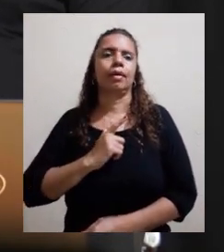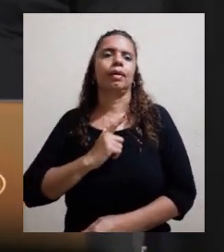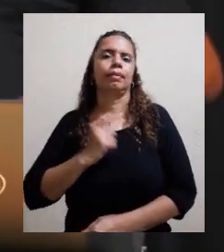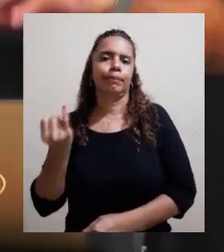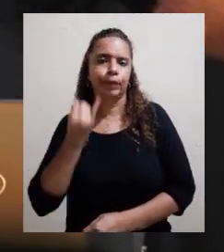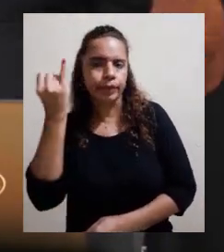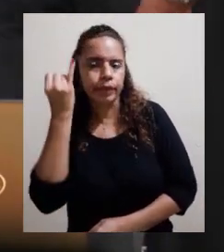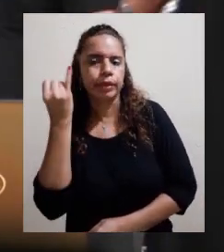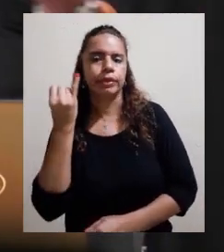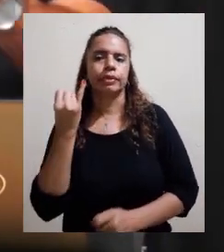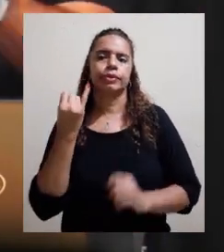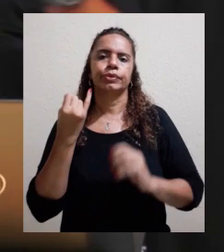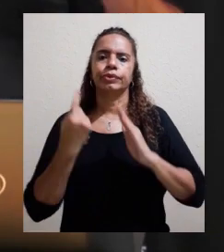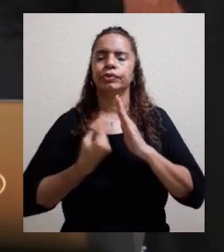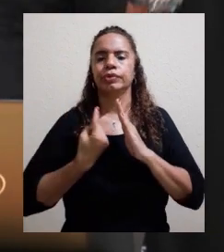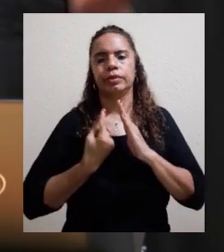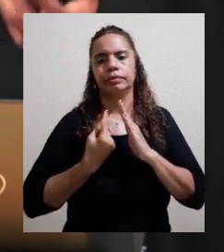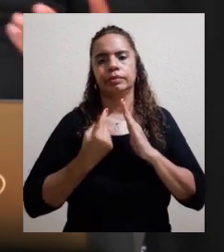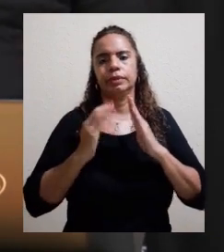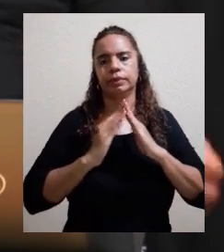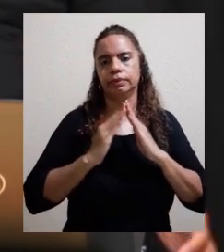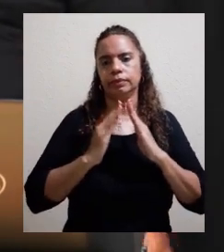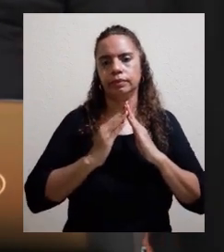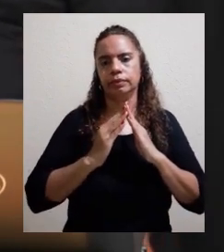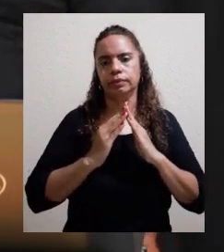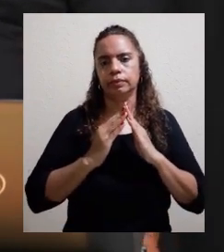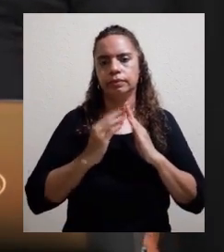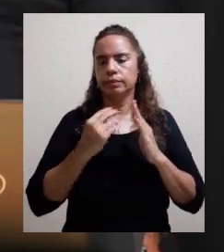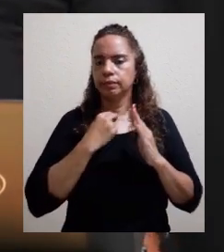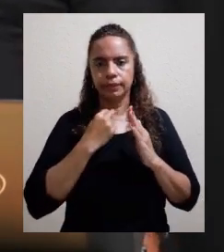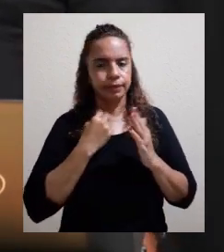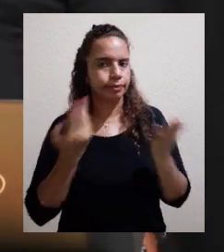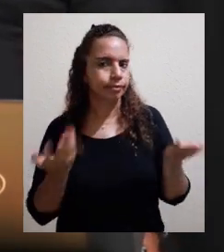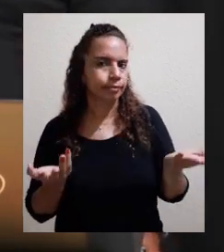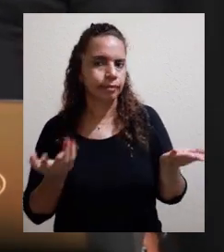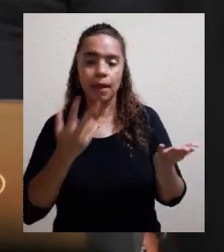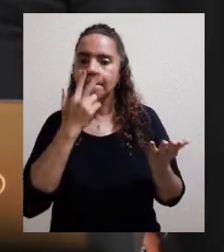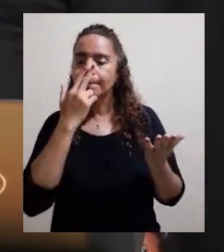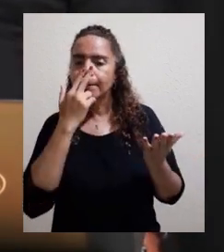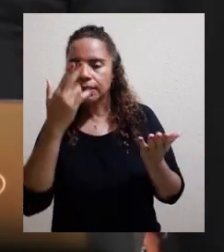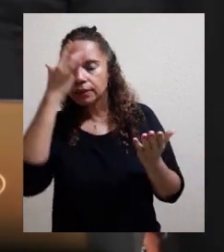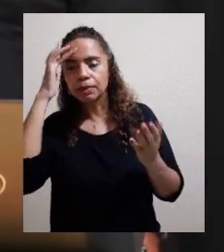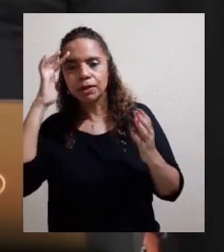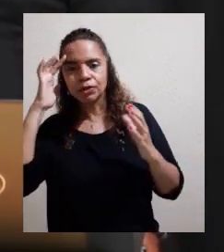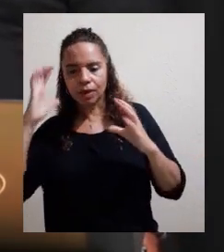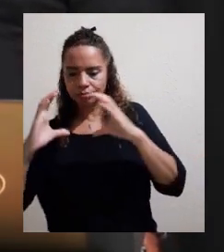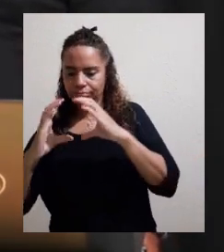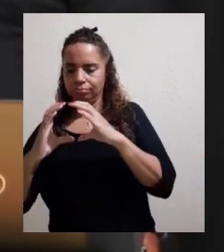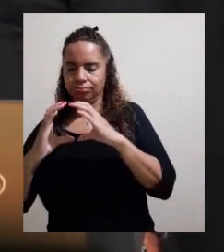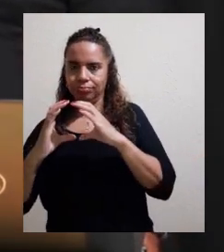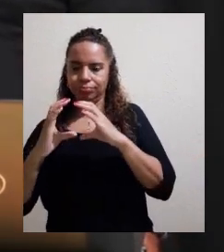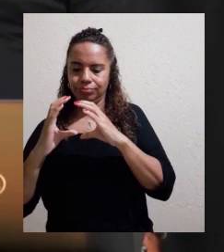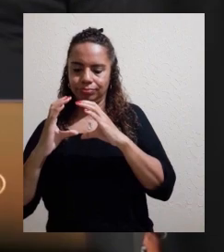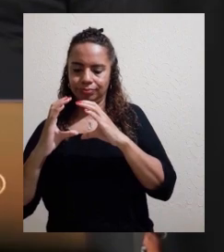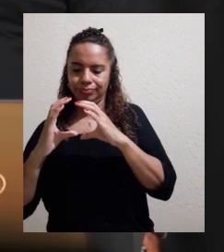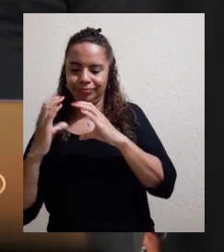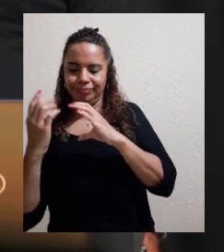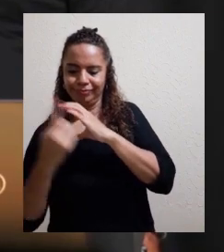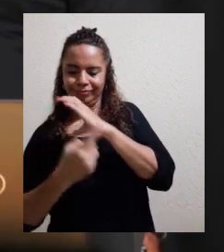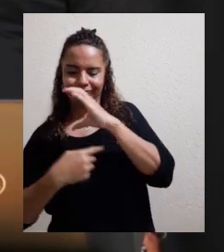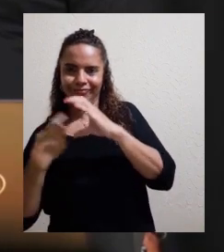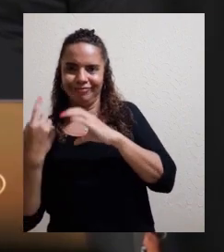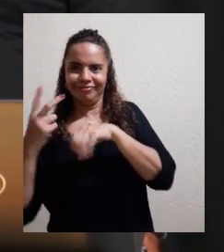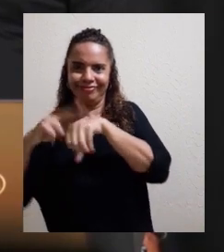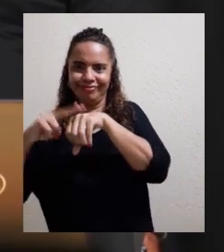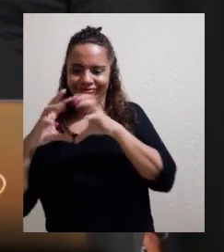da questão do isolamento. O RAM praticamente ficou no redoma, Isso. Né? E não tinha como ser diferente, né? Não tinha como, é ruim para todo mundo, né? Você ter suas